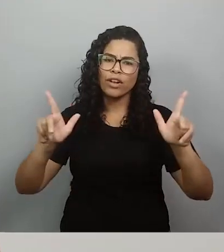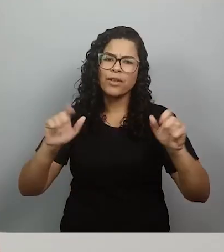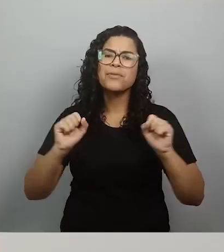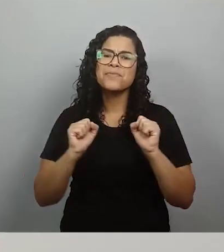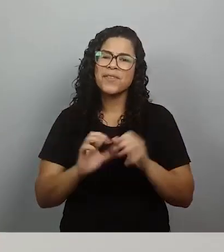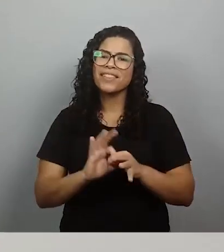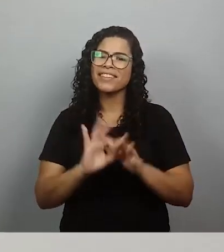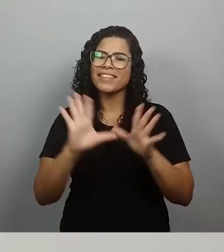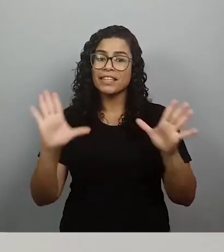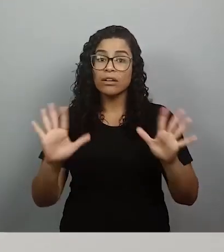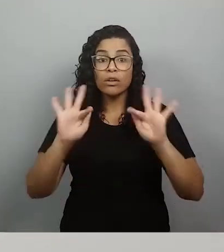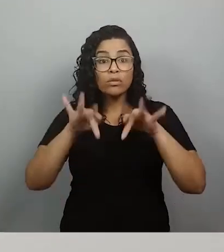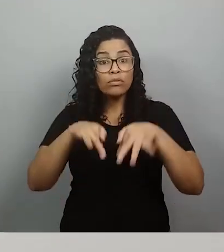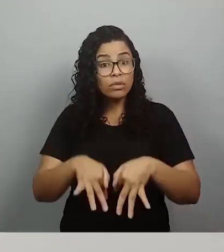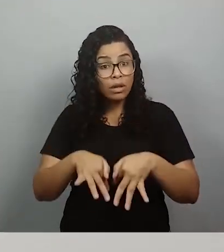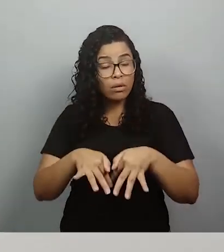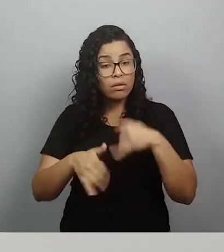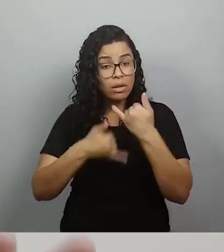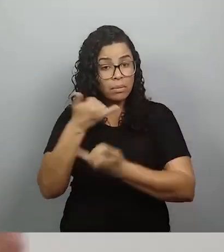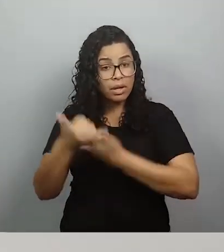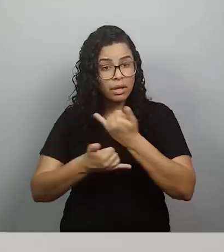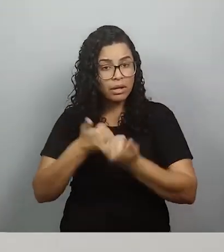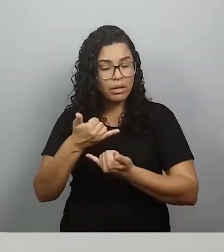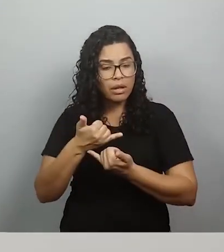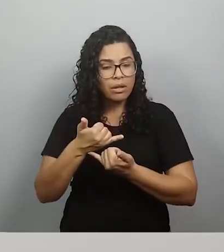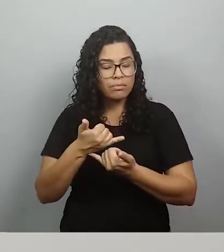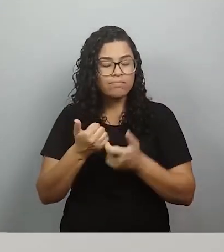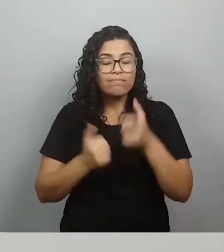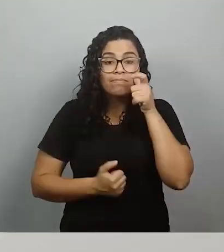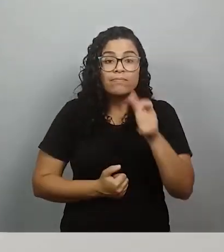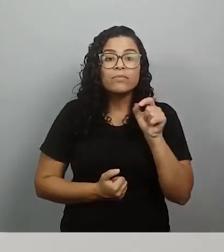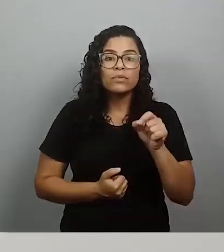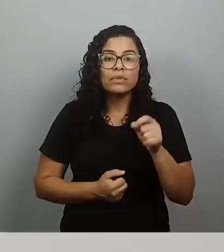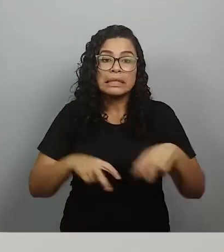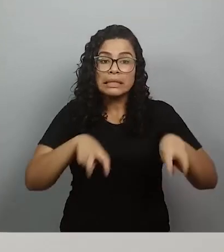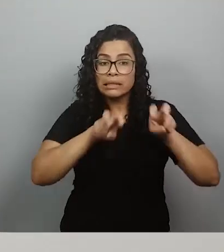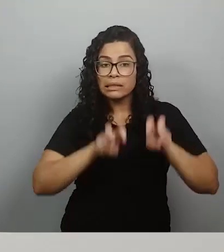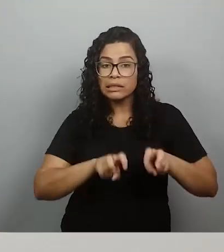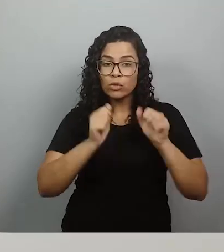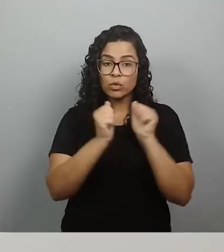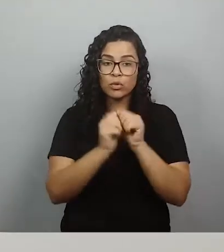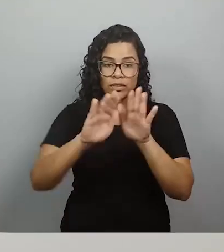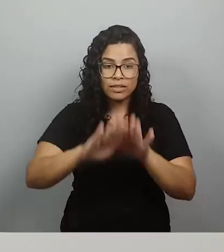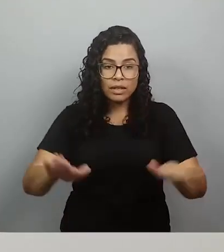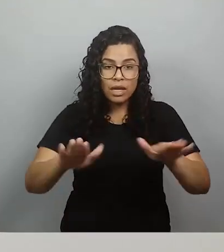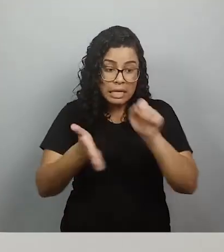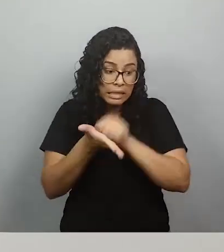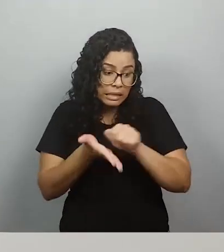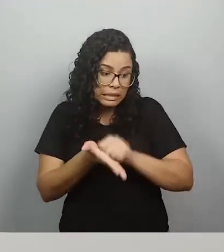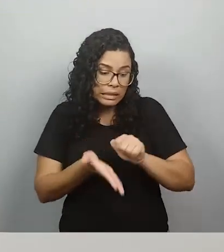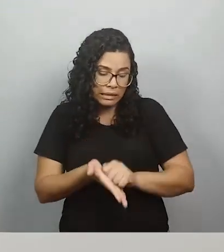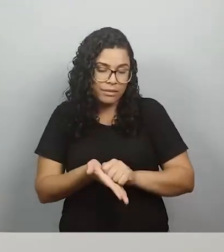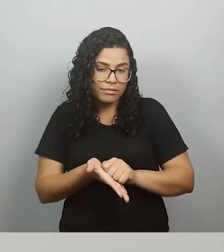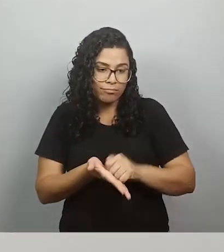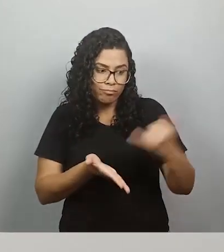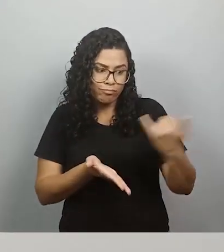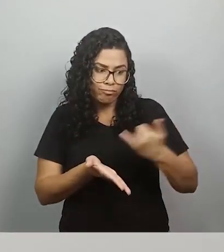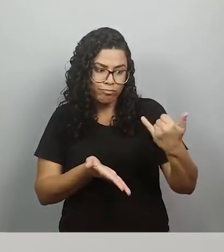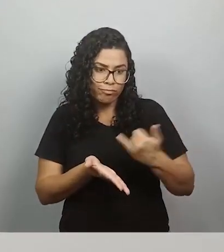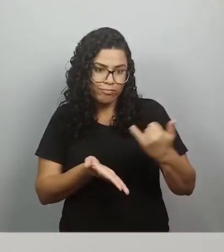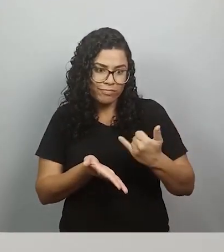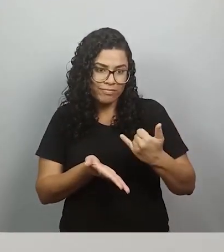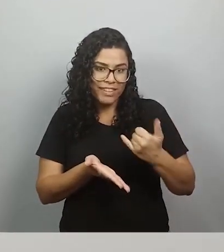No final da brincadeira, é interessante que você sente com a criança e escreva aquela história que ela acabou de